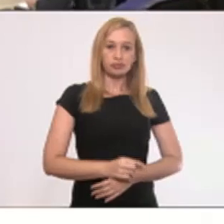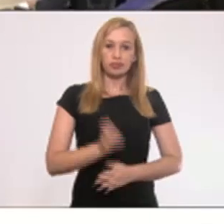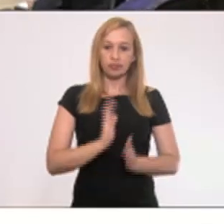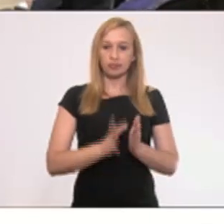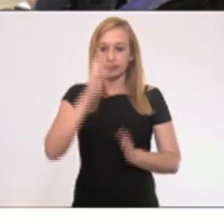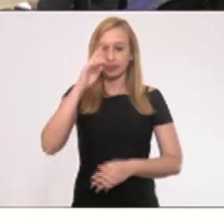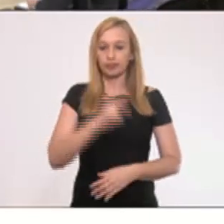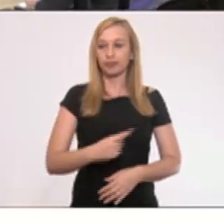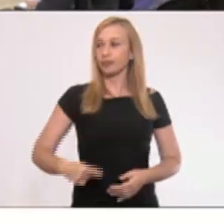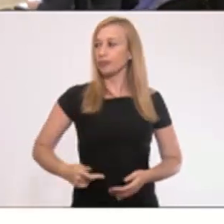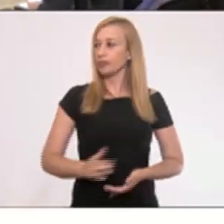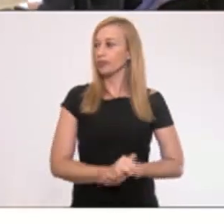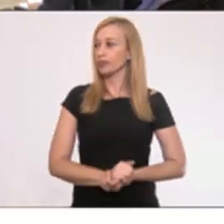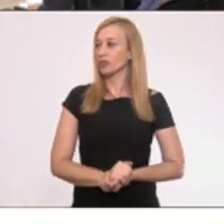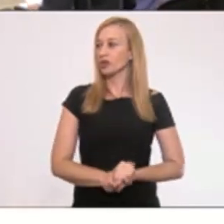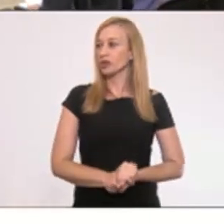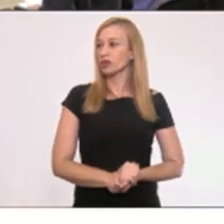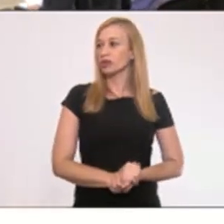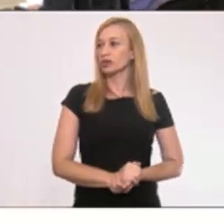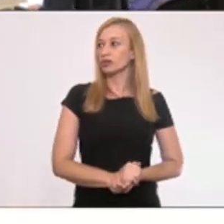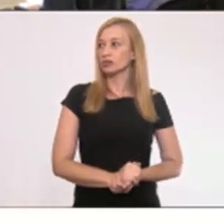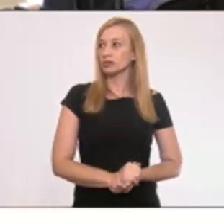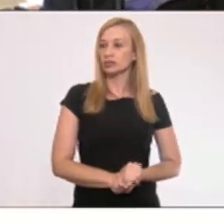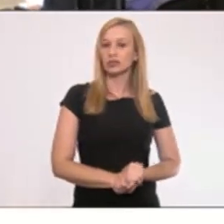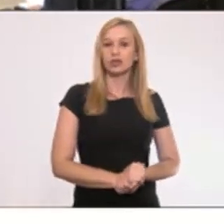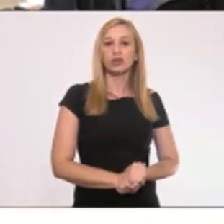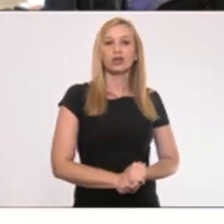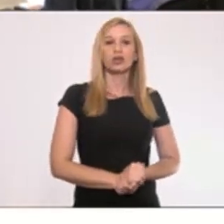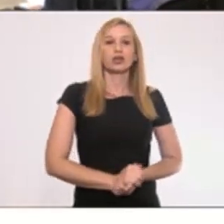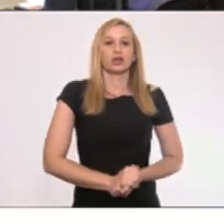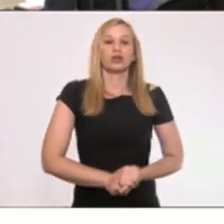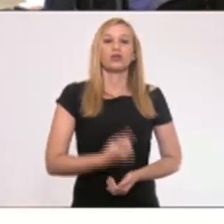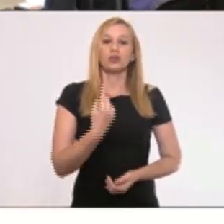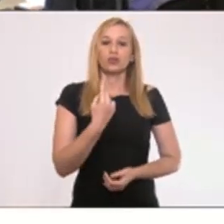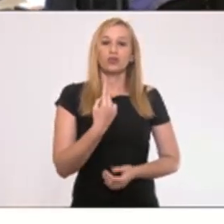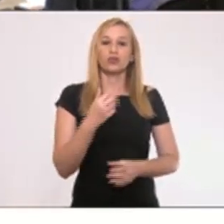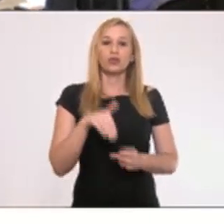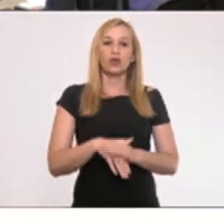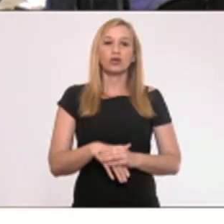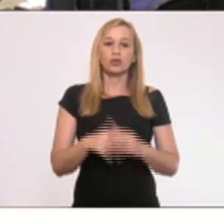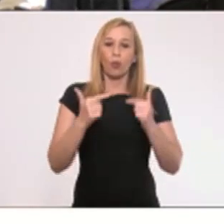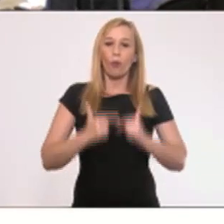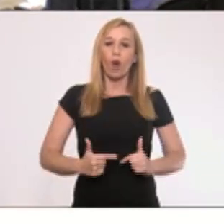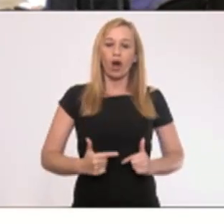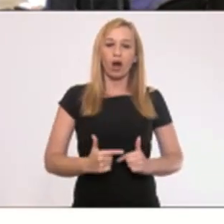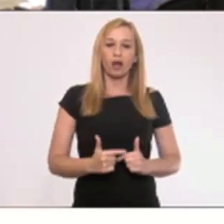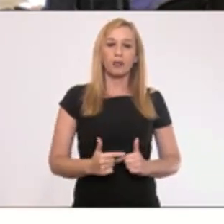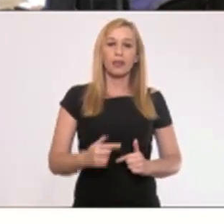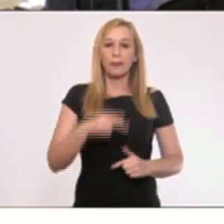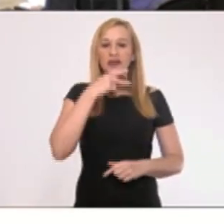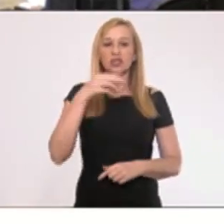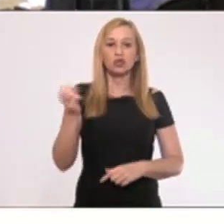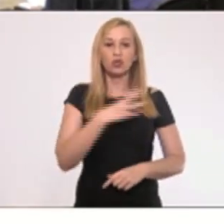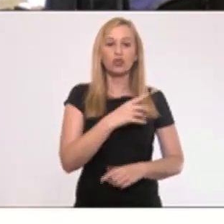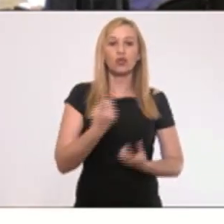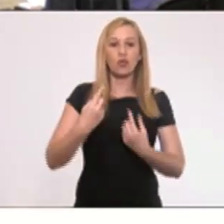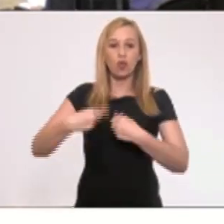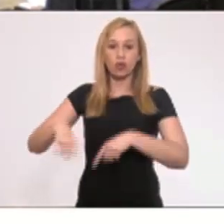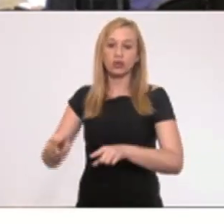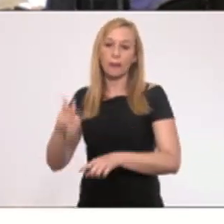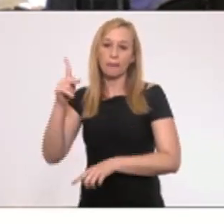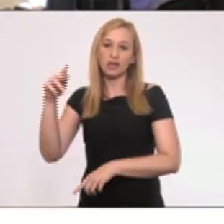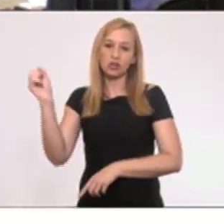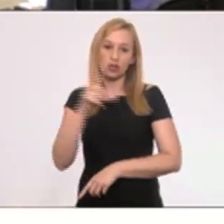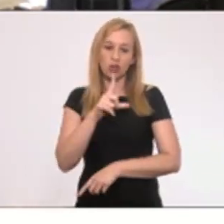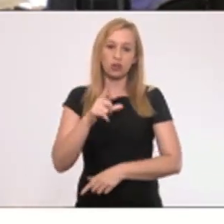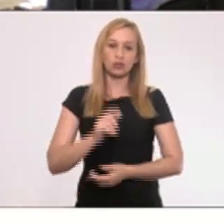presidente. Com voto pela abstenção da bancada do Novo. Contrário da bancada, contrário da bancada do pessoal. Declarar,